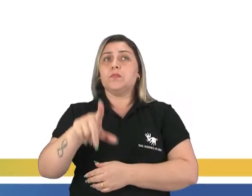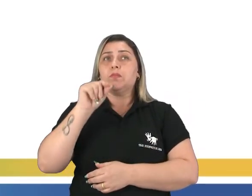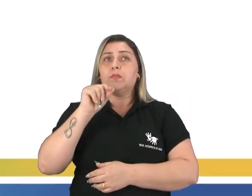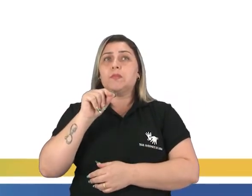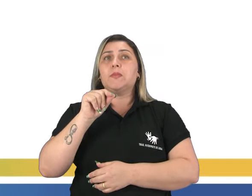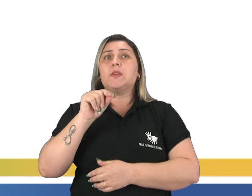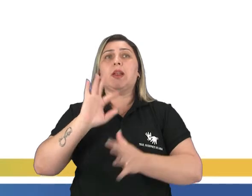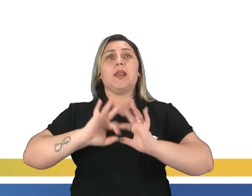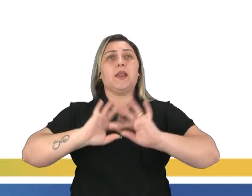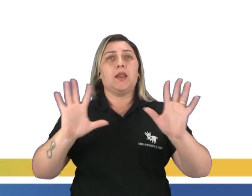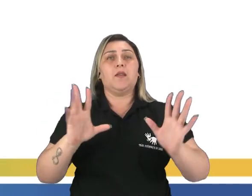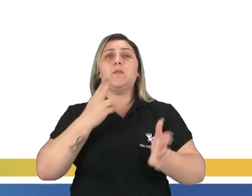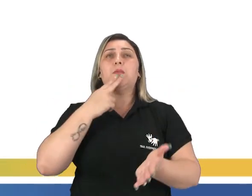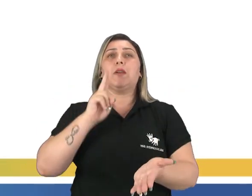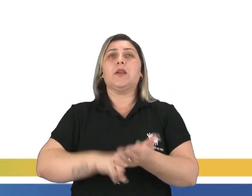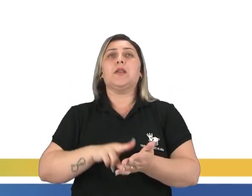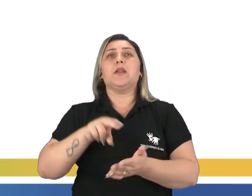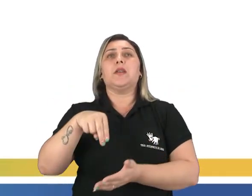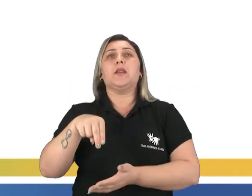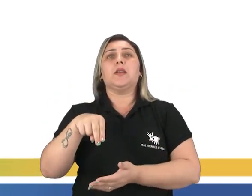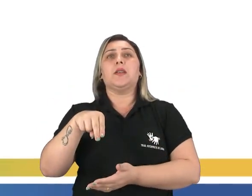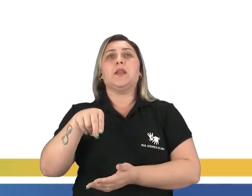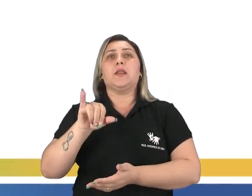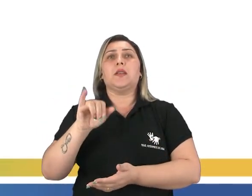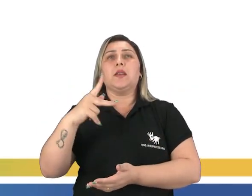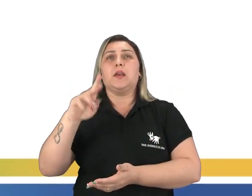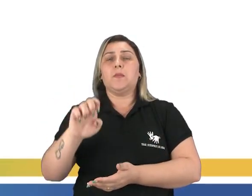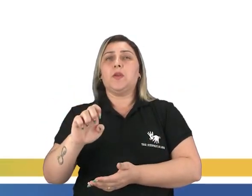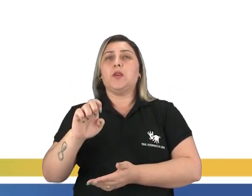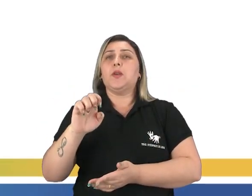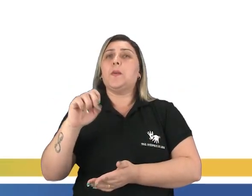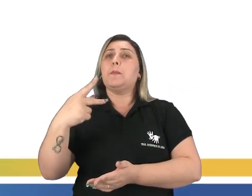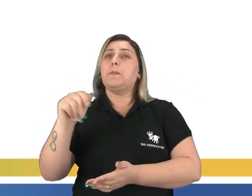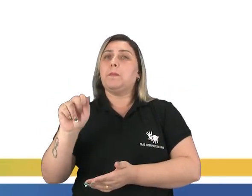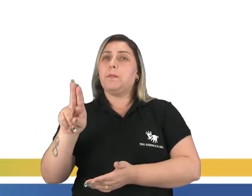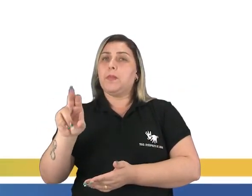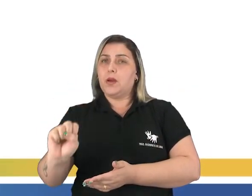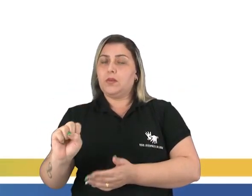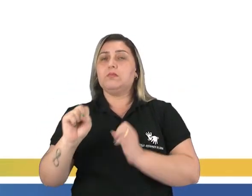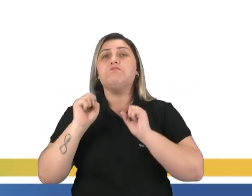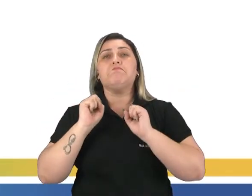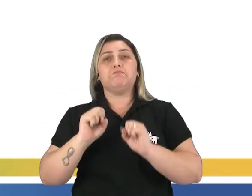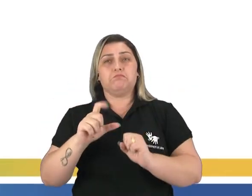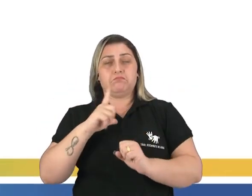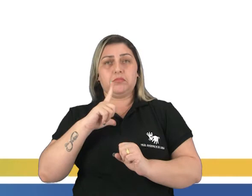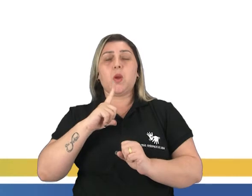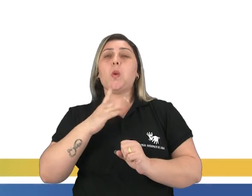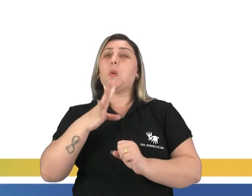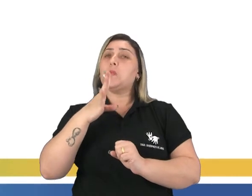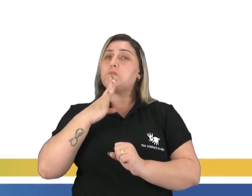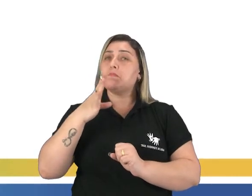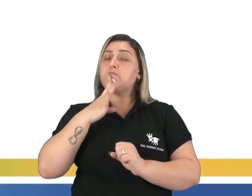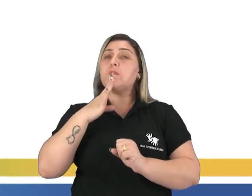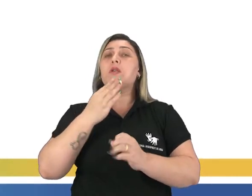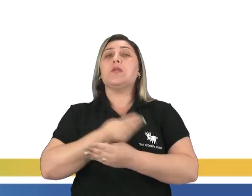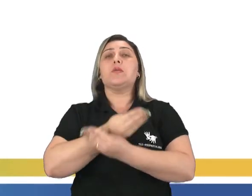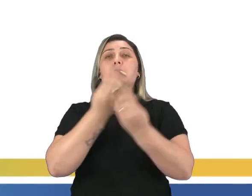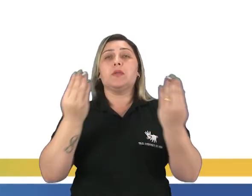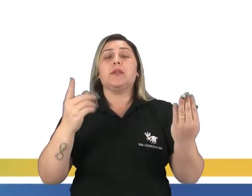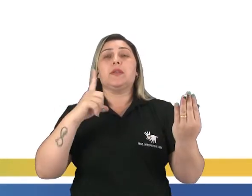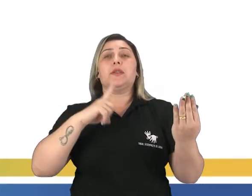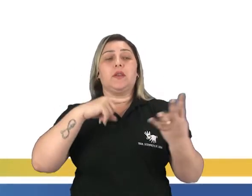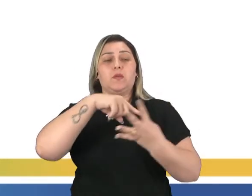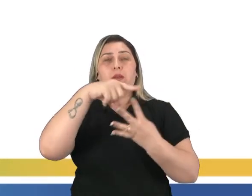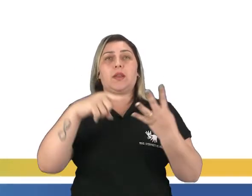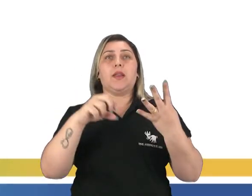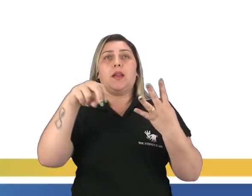escolher aleatoriamente uma carta do naipe de paus, né? Então, você tem que ter um prévio conhecimento do baralho, né? Nós temos 4 tipos